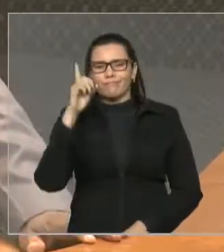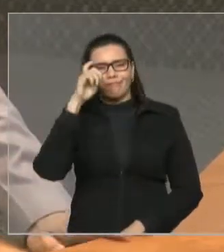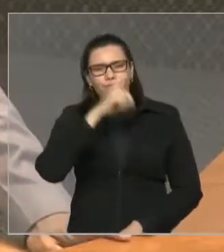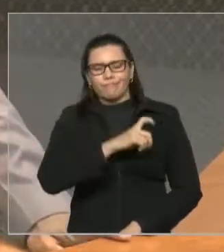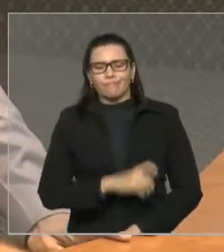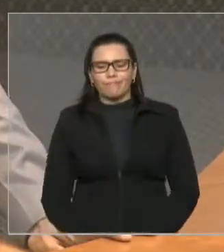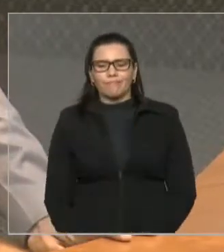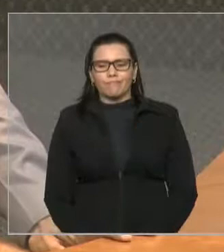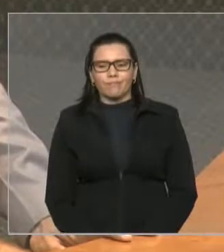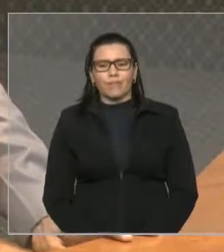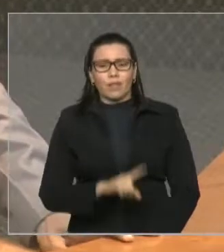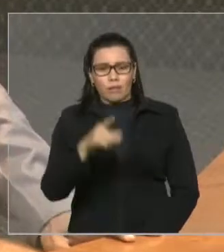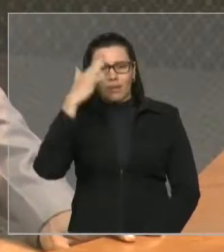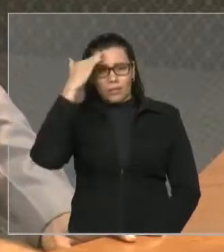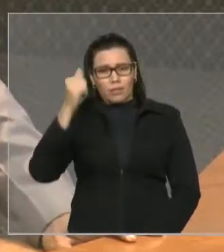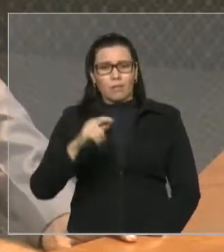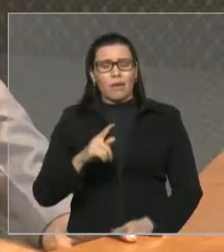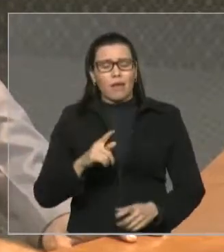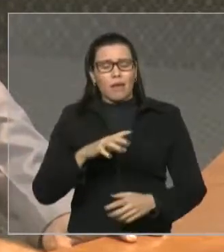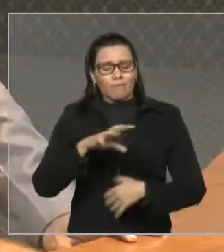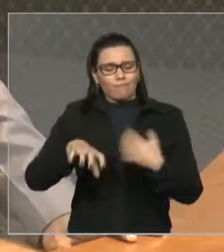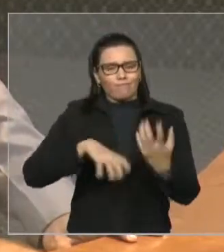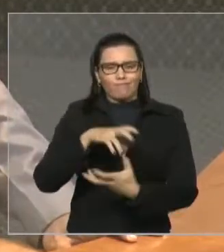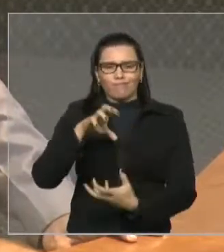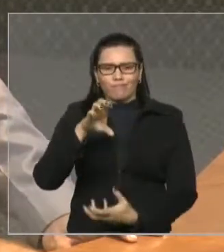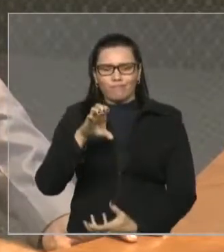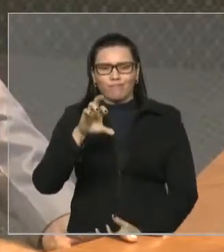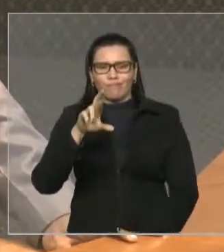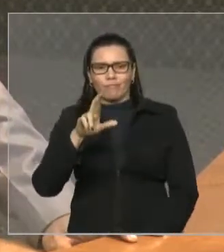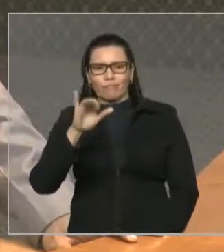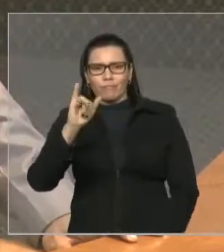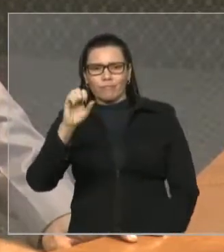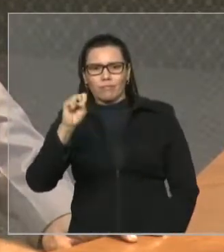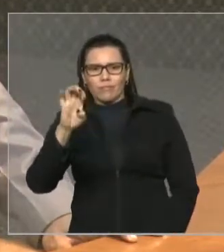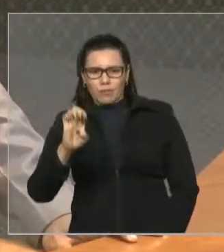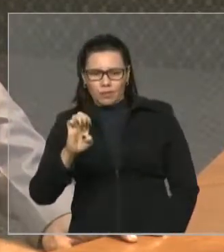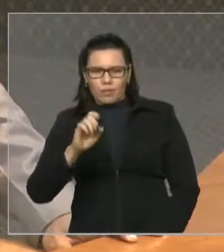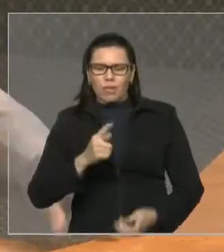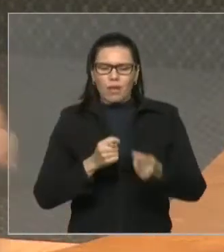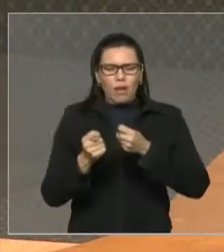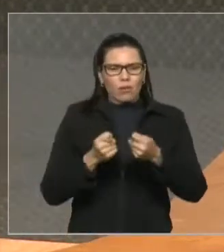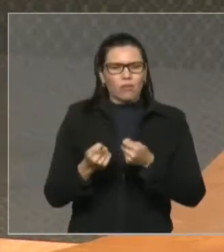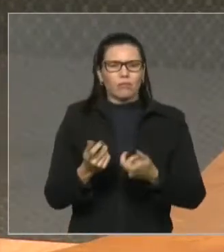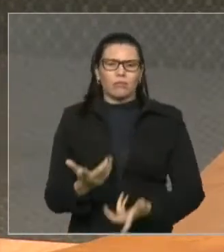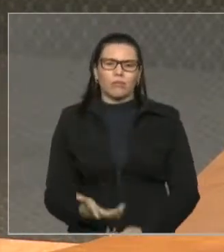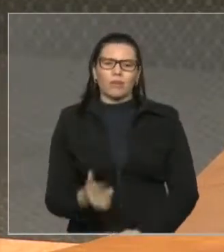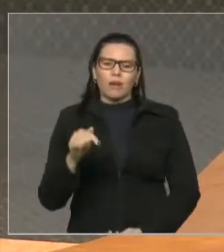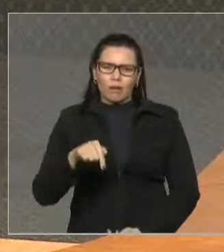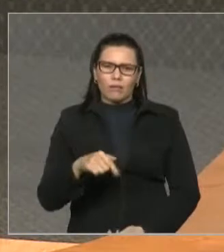e principalmente de crise econômica, senhoras e senhores, muito mais grave